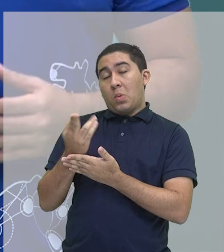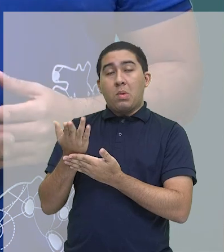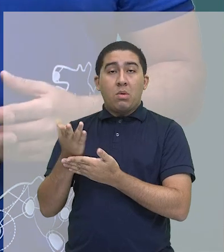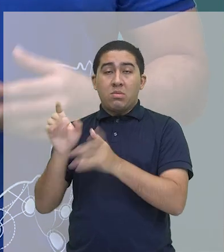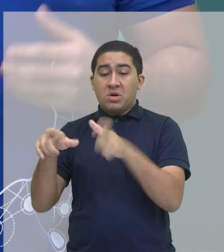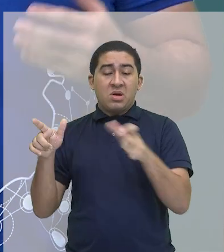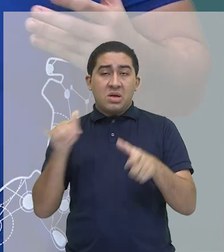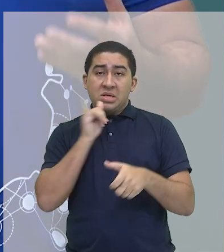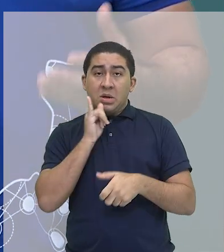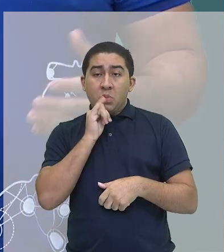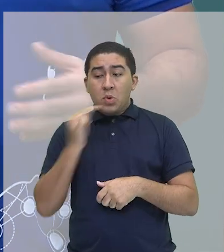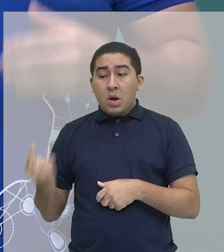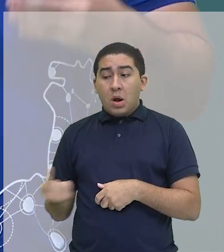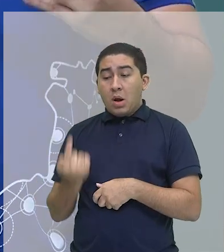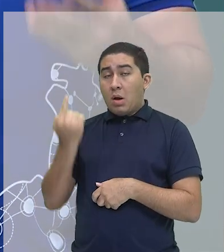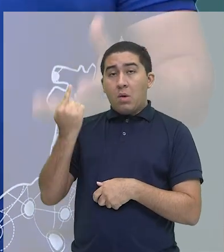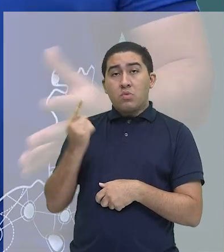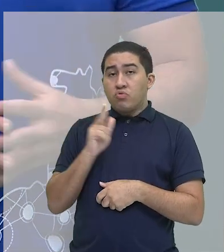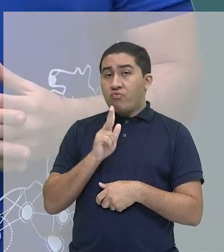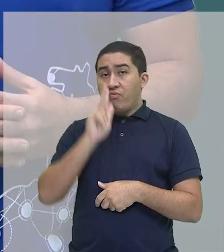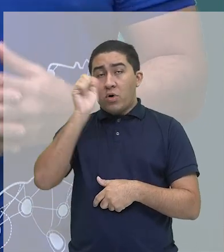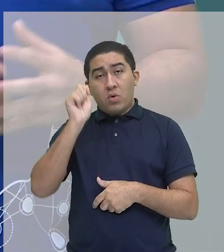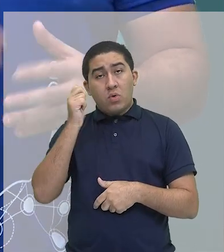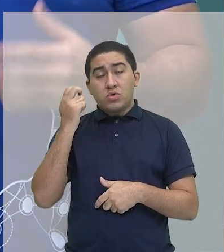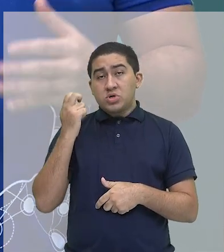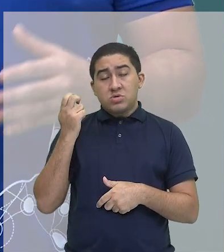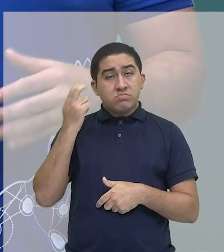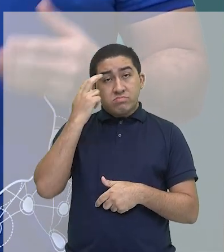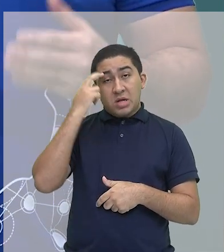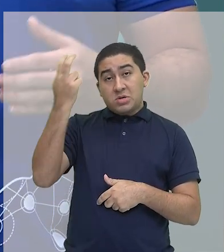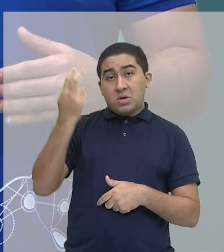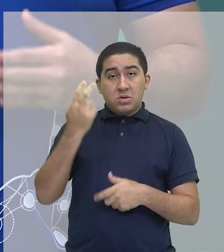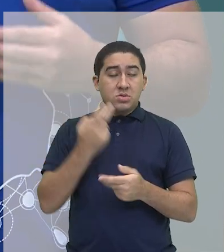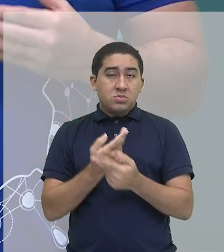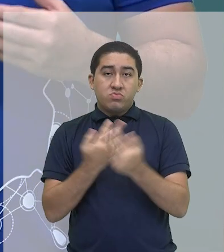alto, baixo, forte, inteligente, etc.